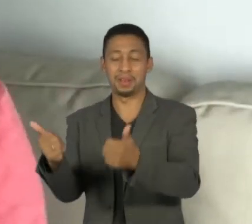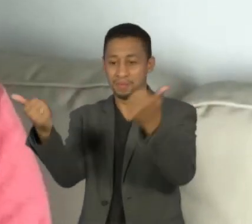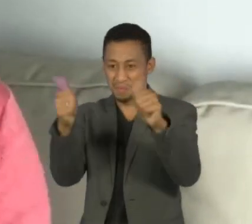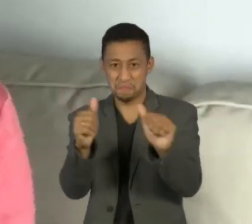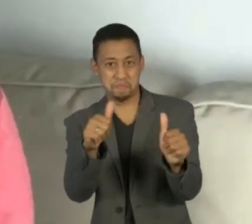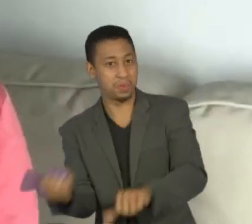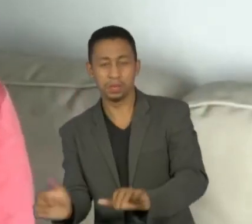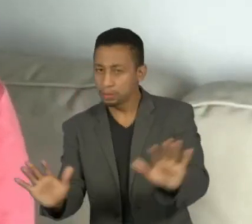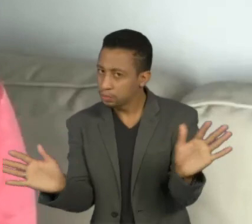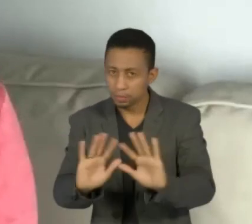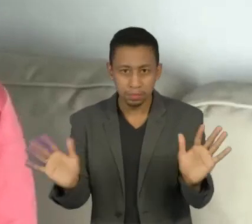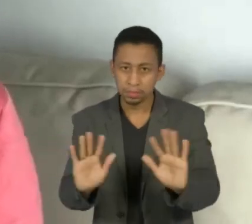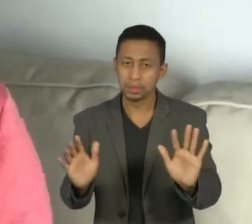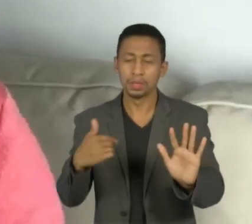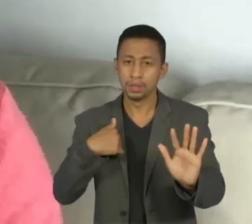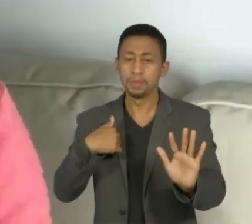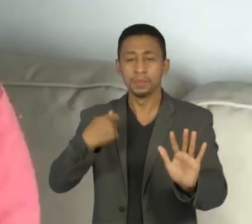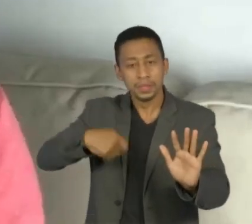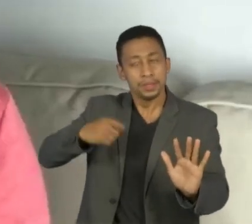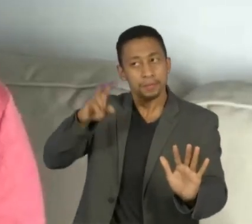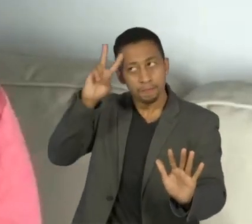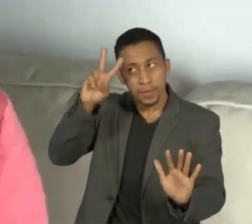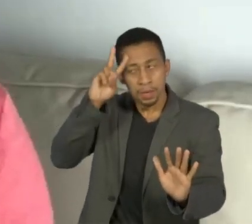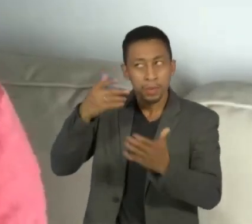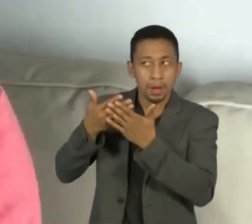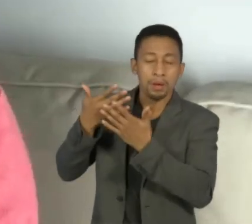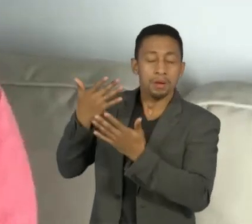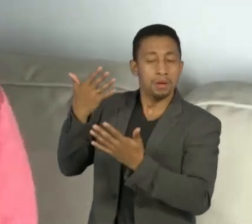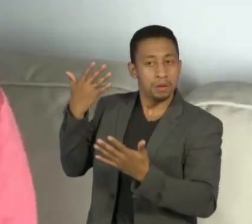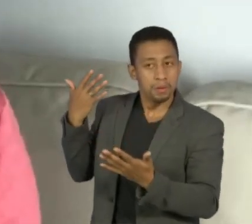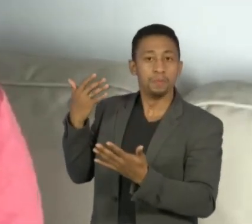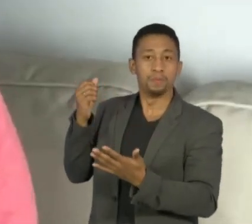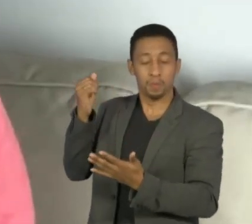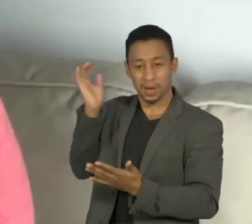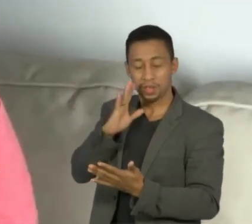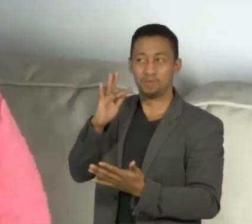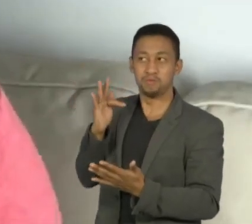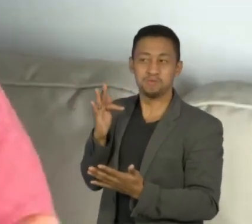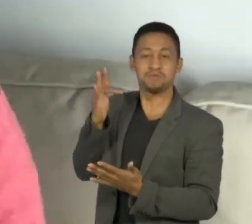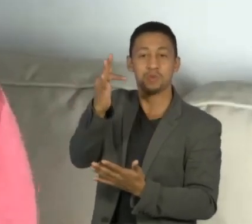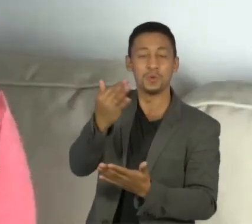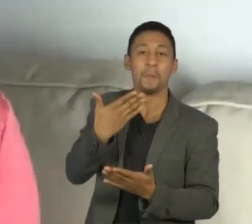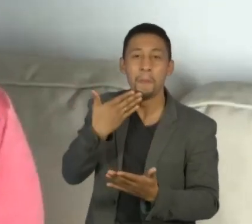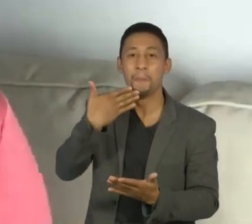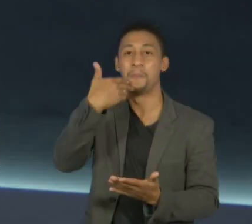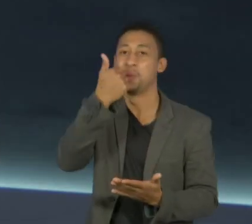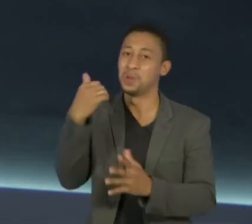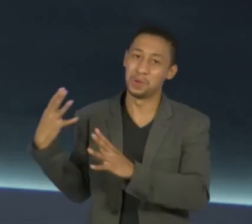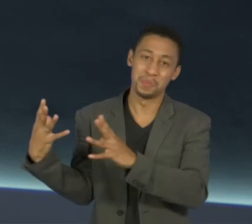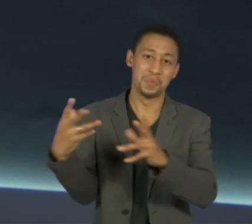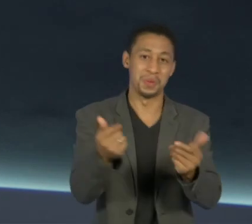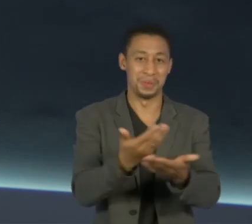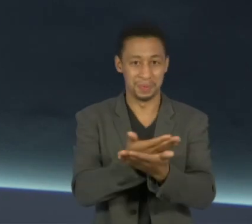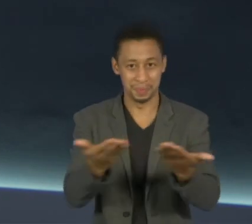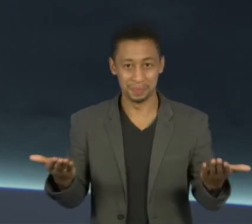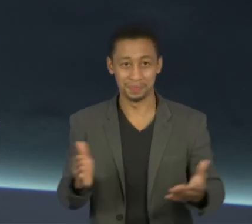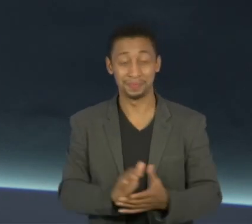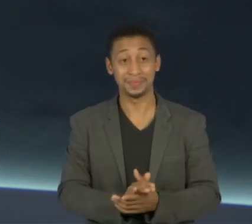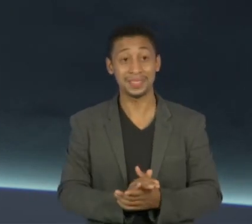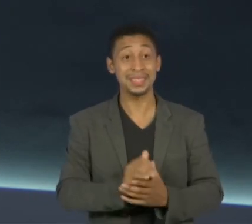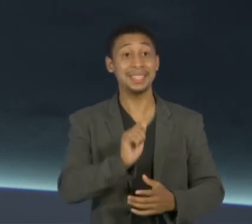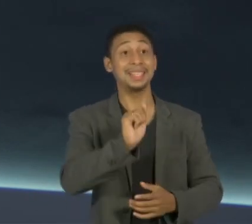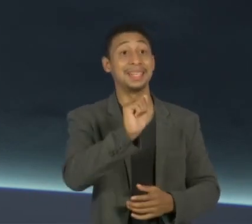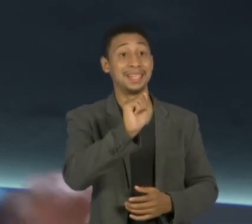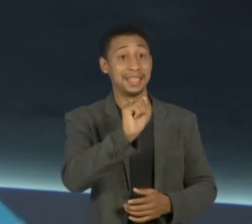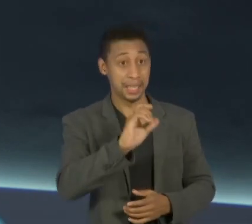país só pode ser vista por um lado, que nós possamos projetar um país do futuro que seja melhor para todo mundo. Ade, muito